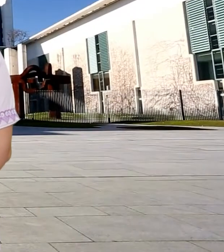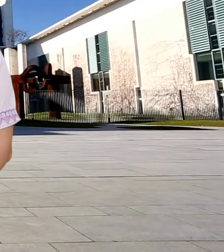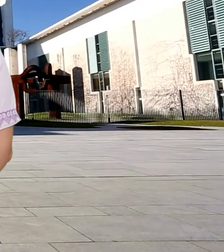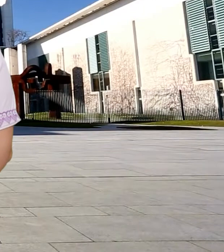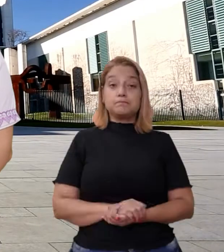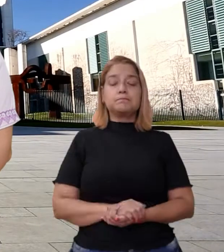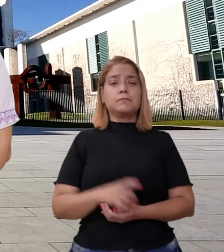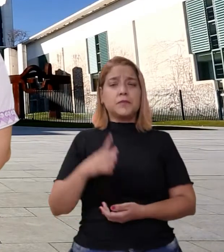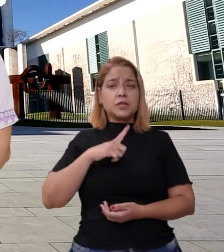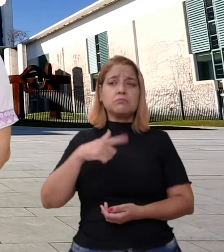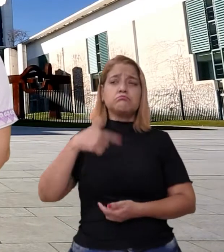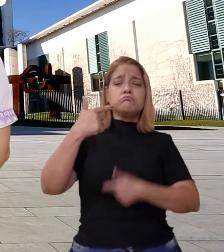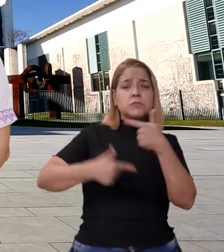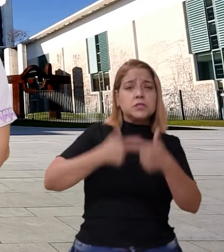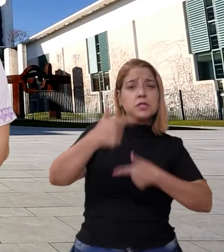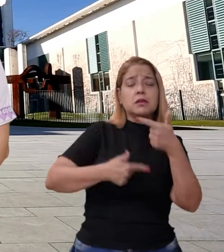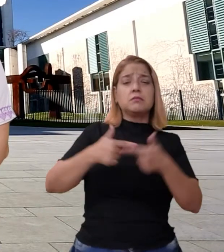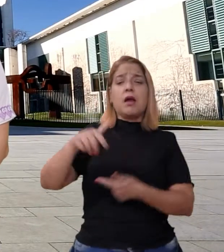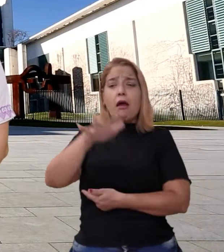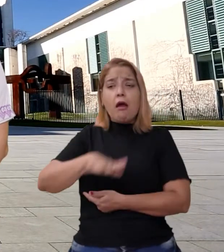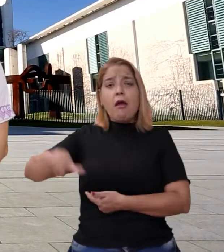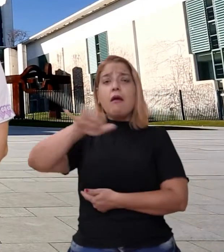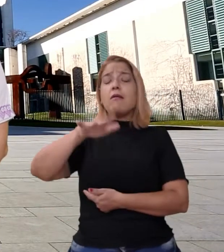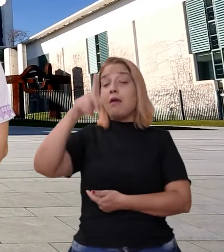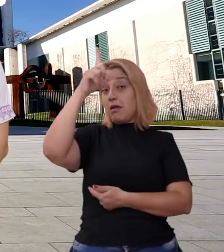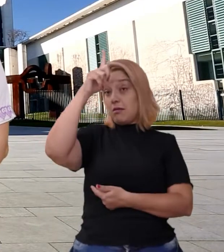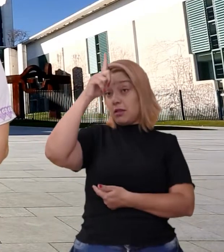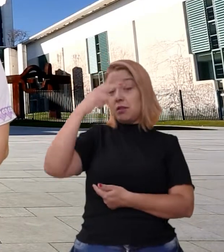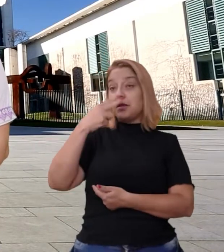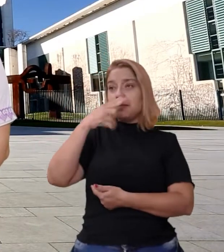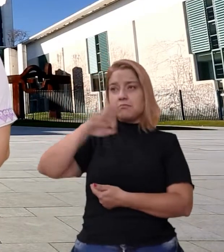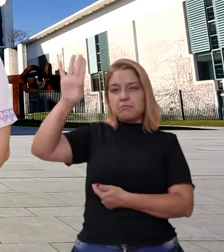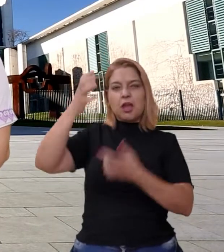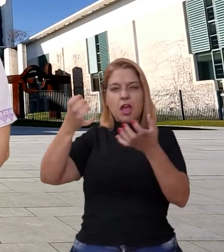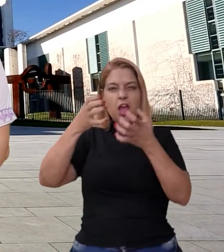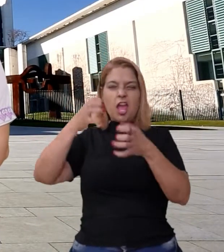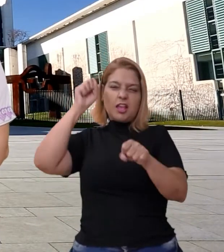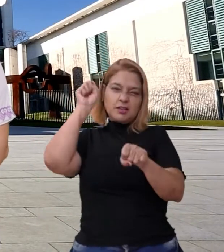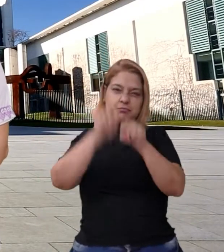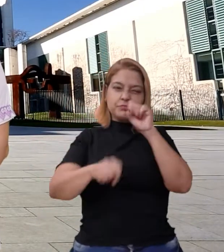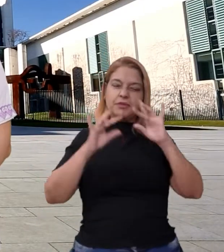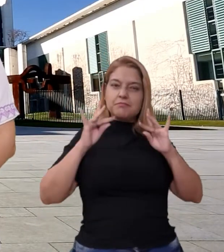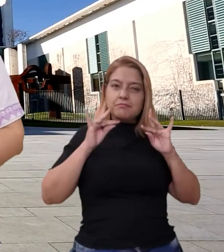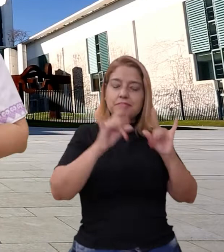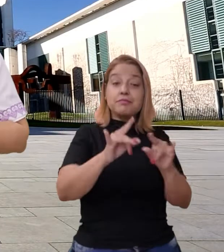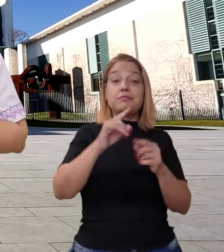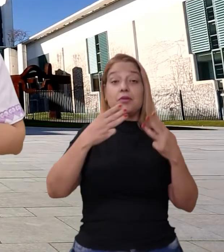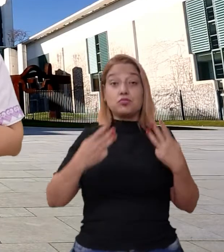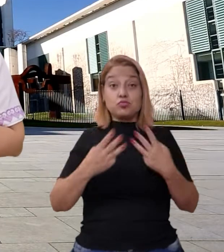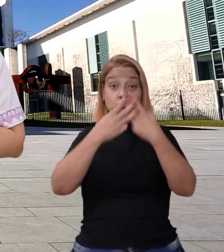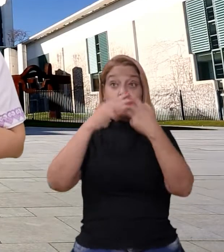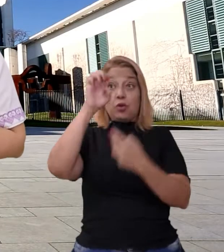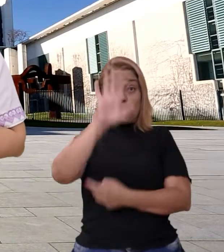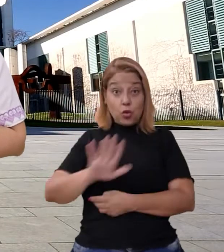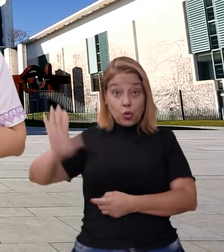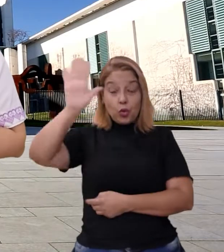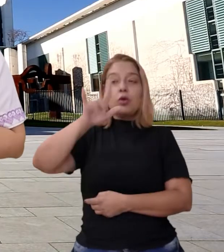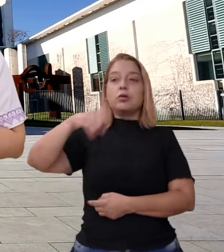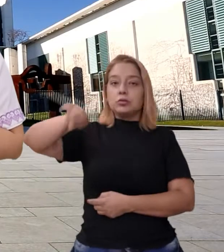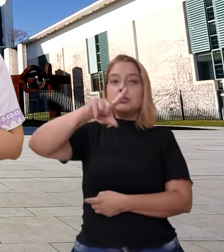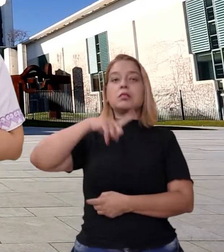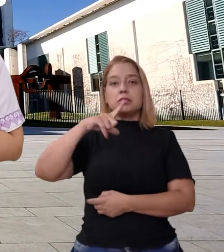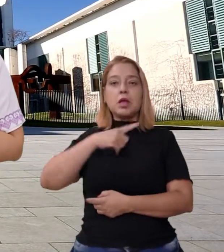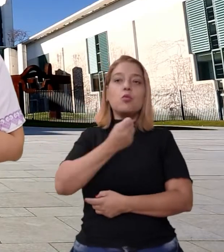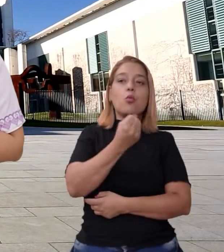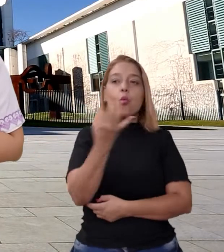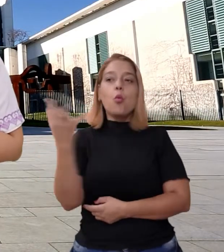Apesar dos esforços do regime nazista alemão para assassinar todos os judeus europeus, alguns sobreviveram ao Holocausto.